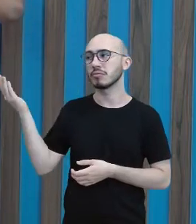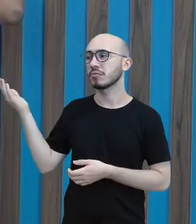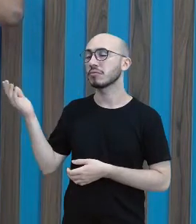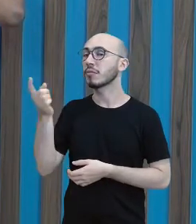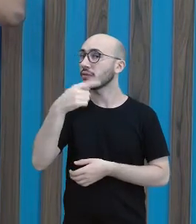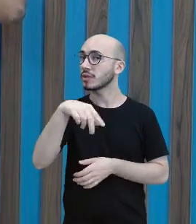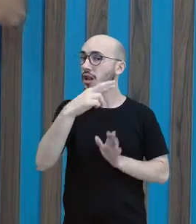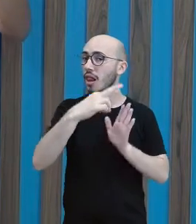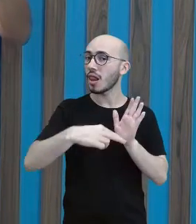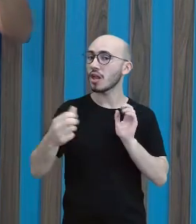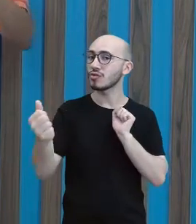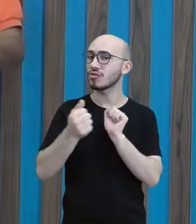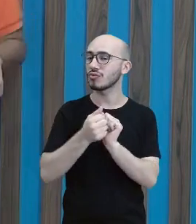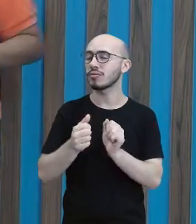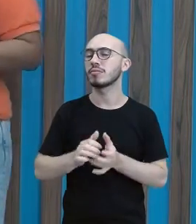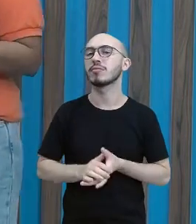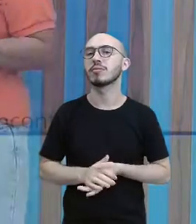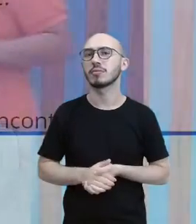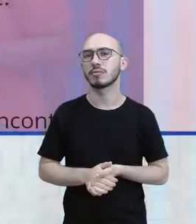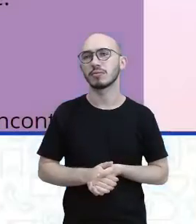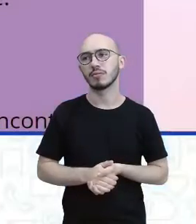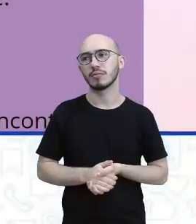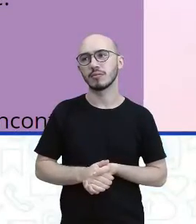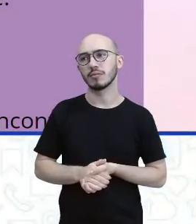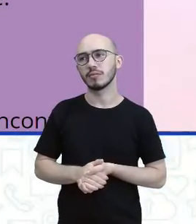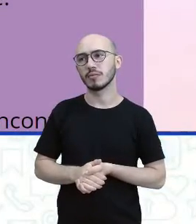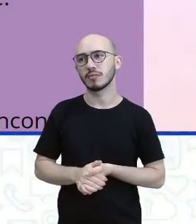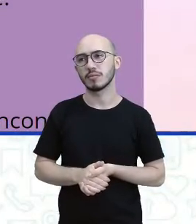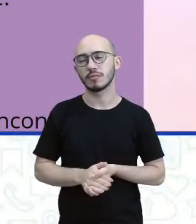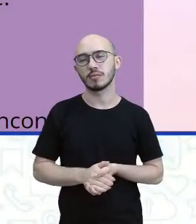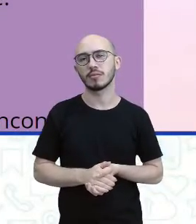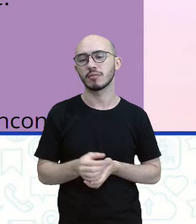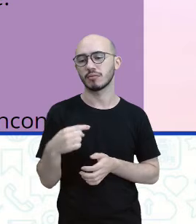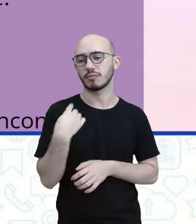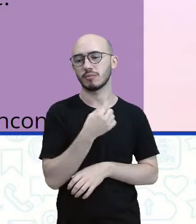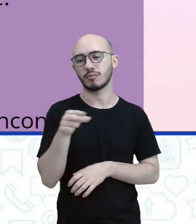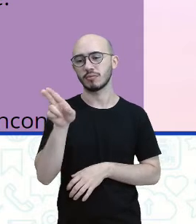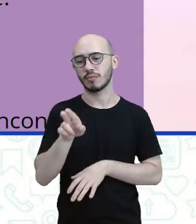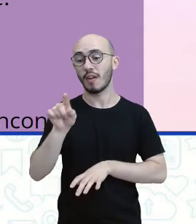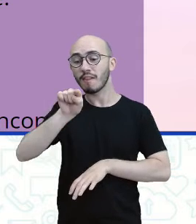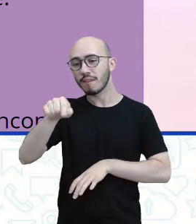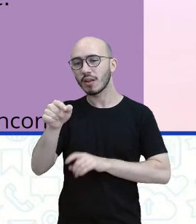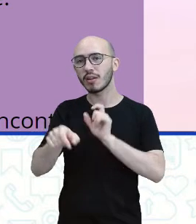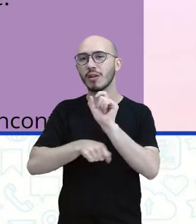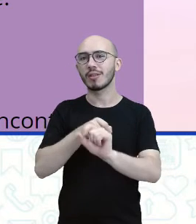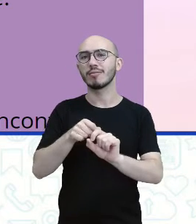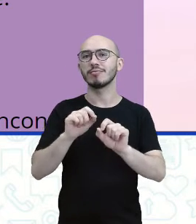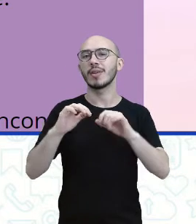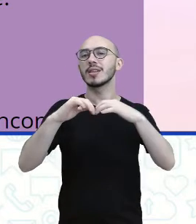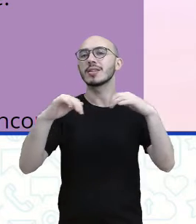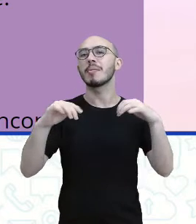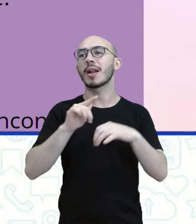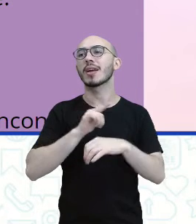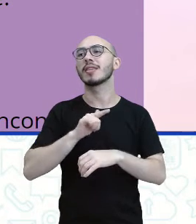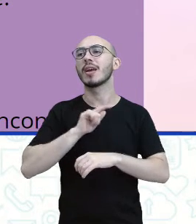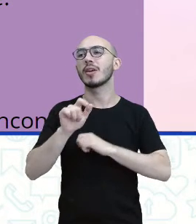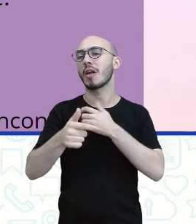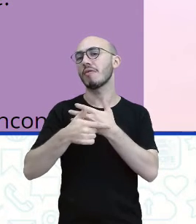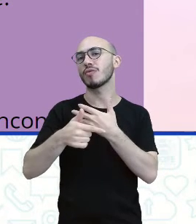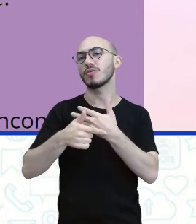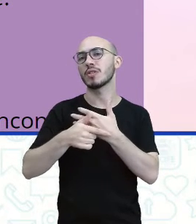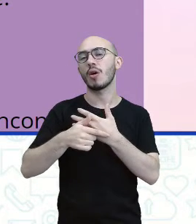lerem junto comigo, acompanharem. Ó, a gente usa vírgula para separar elementos com a mesma